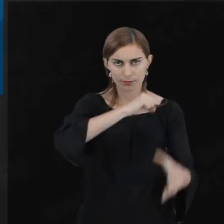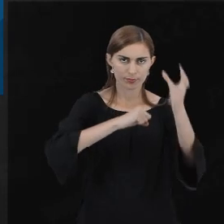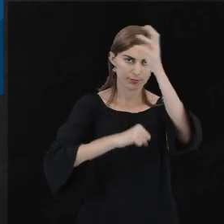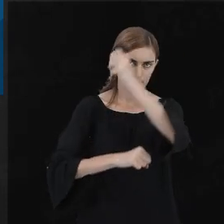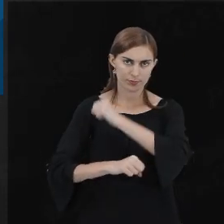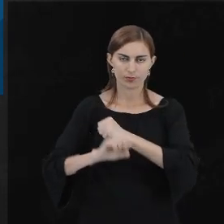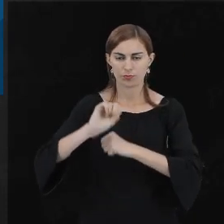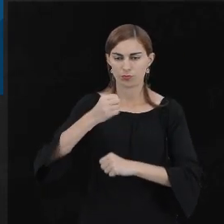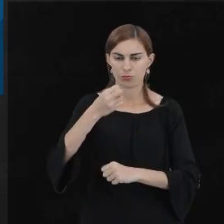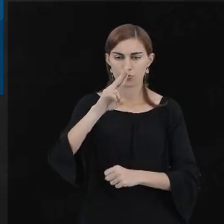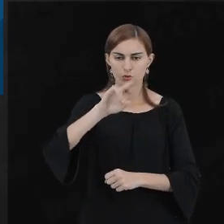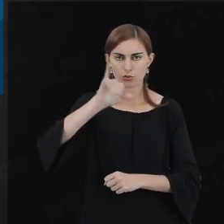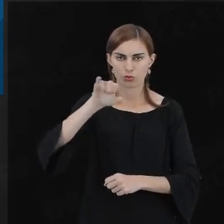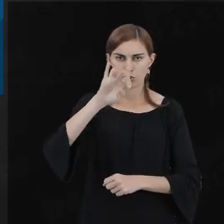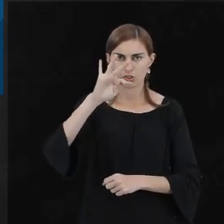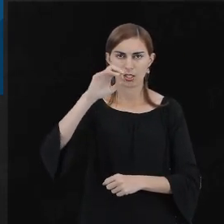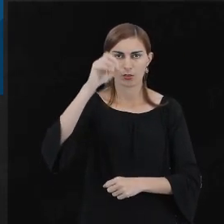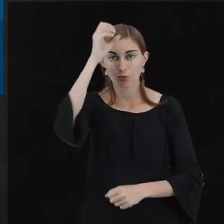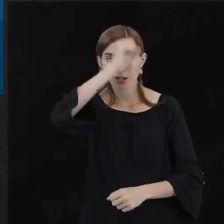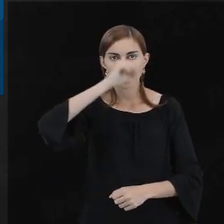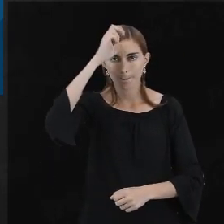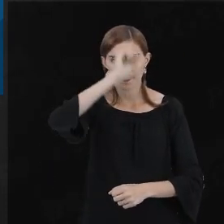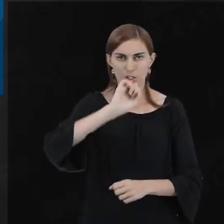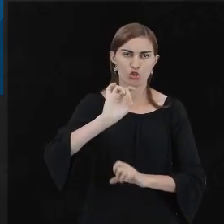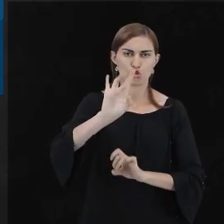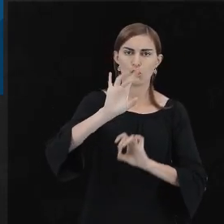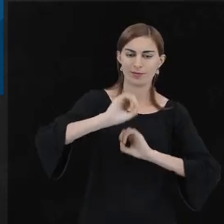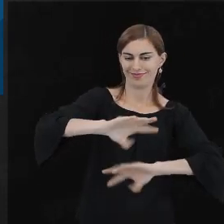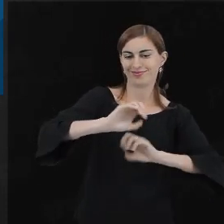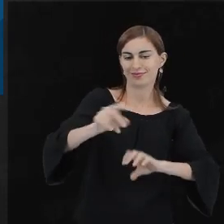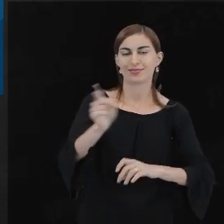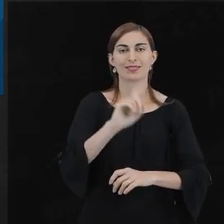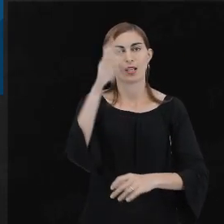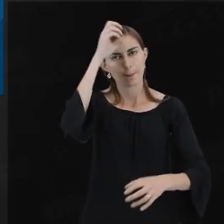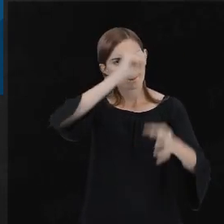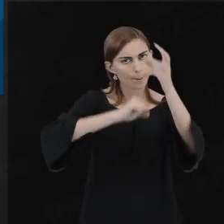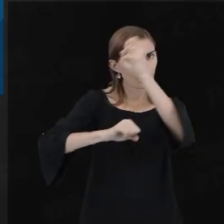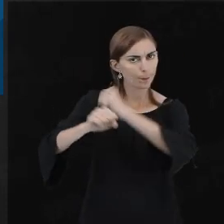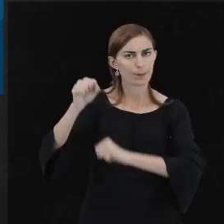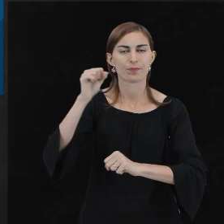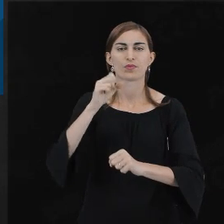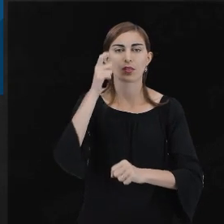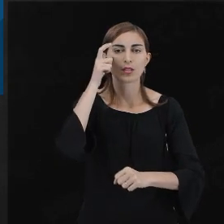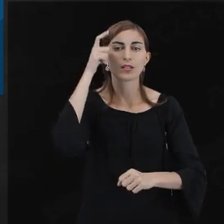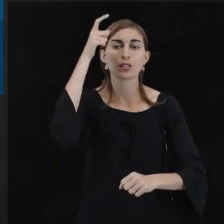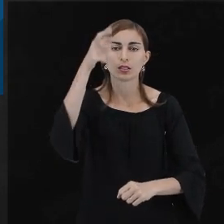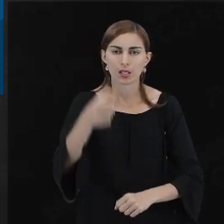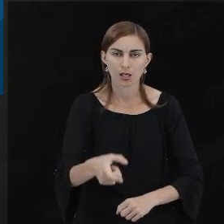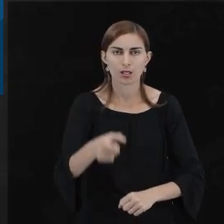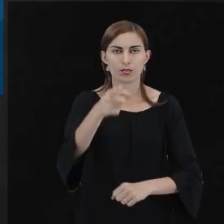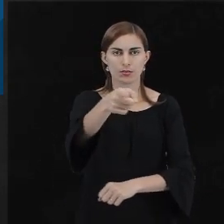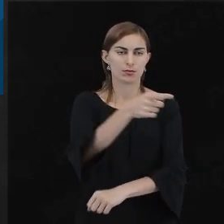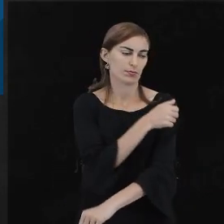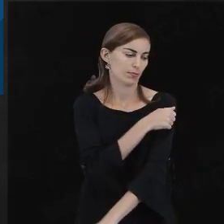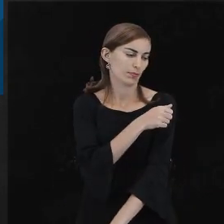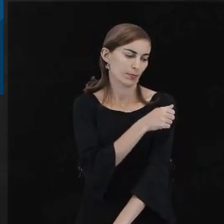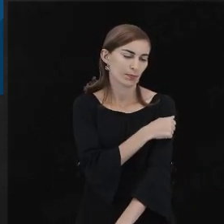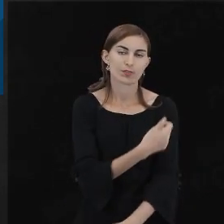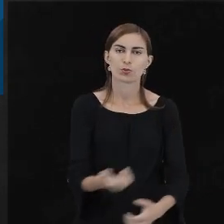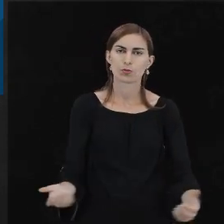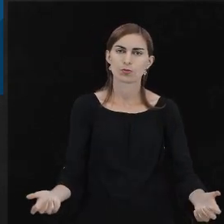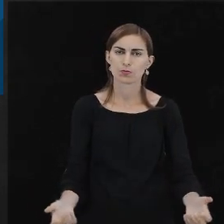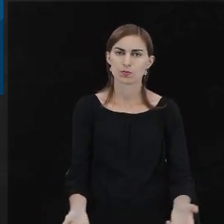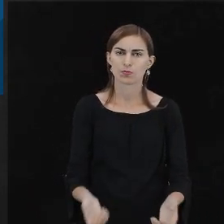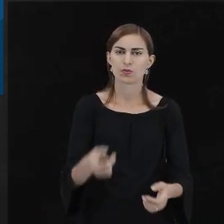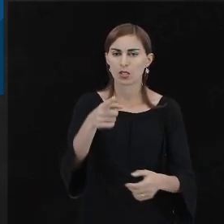sobre essas concepções dos sujeitos que aprendem. Não é só o sujeito que ensina, mas é o sujeito que aprende. Então, temos